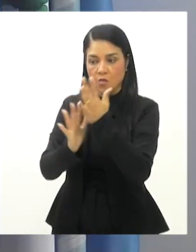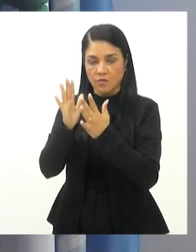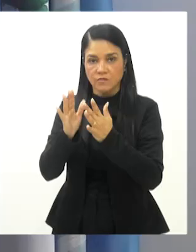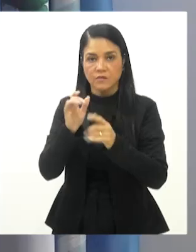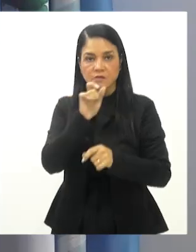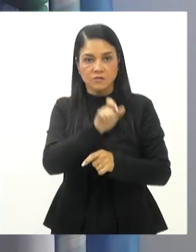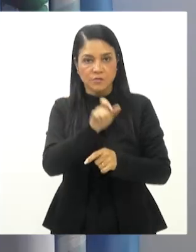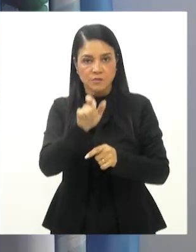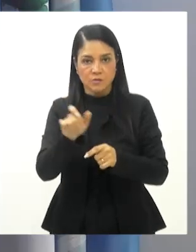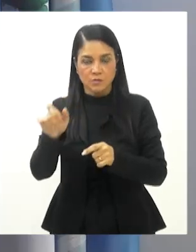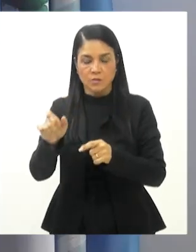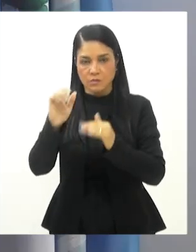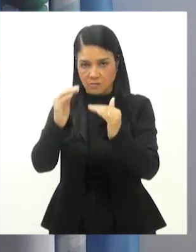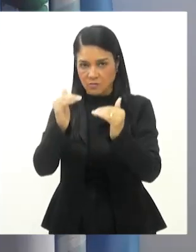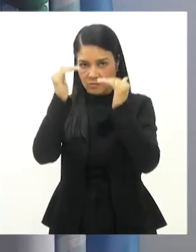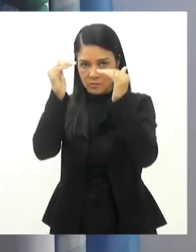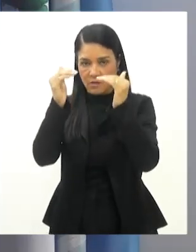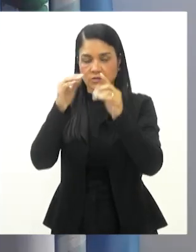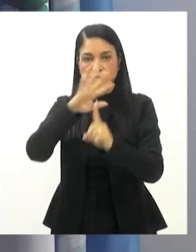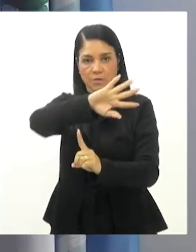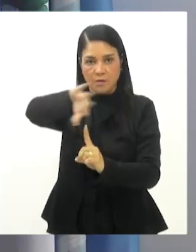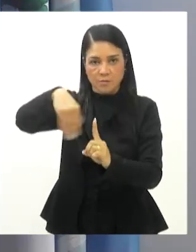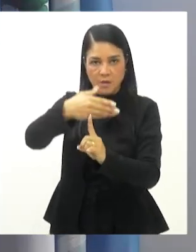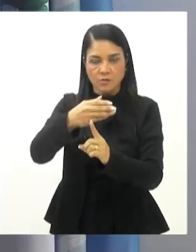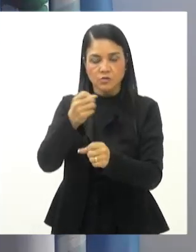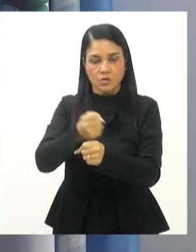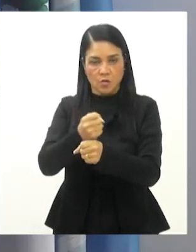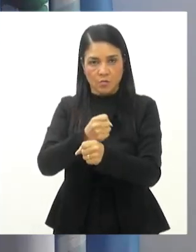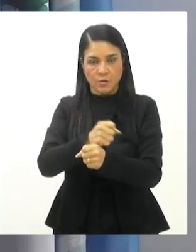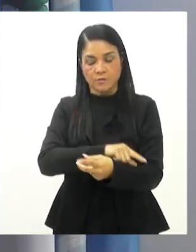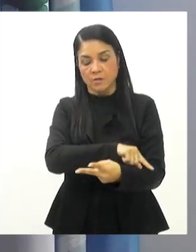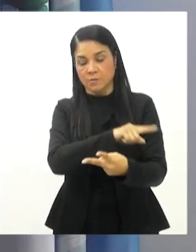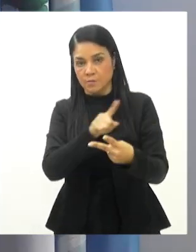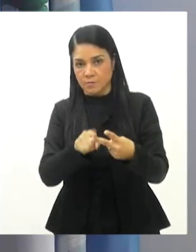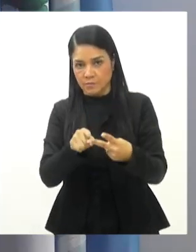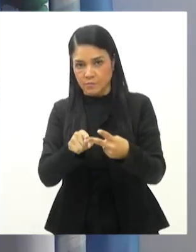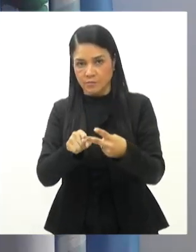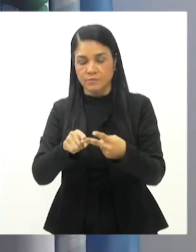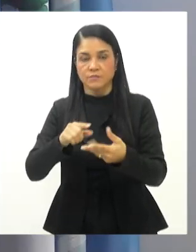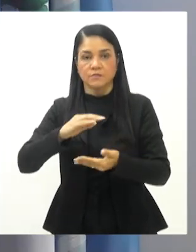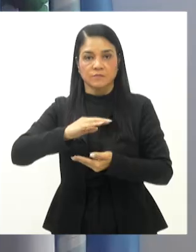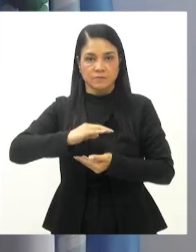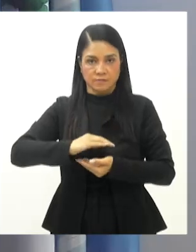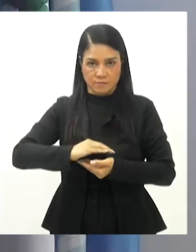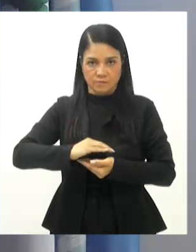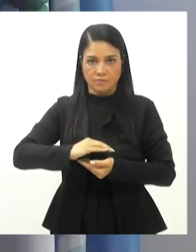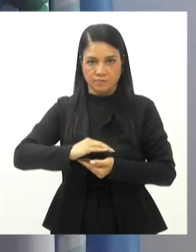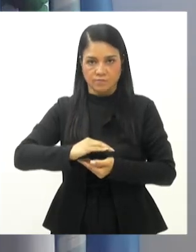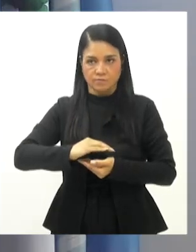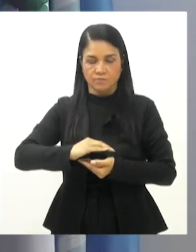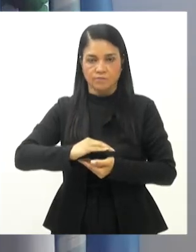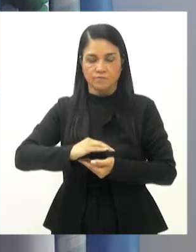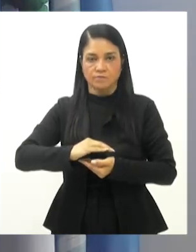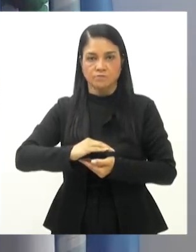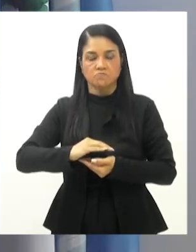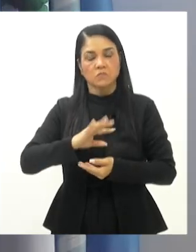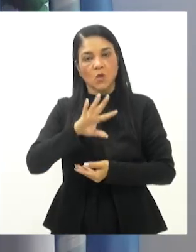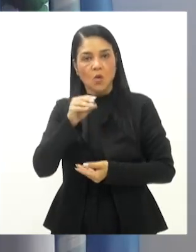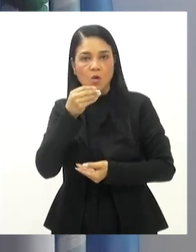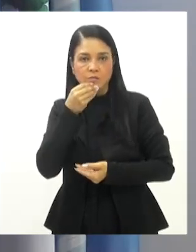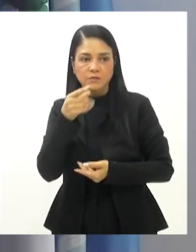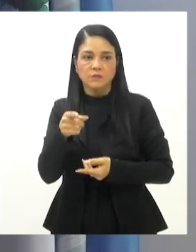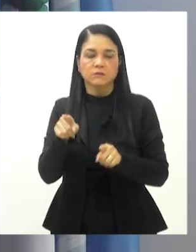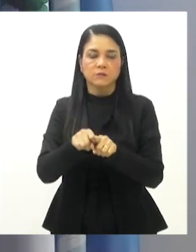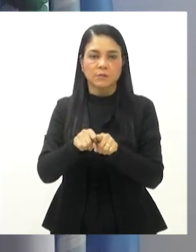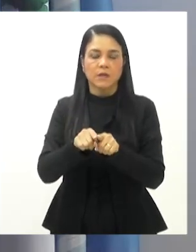meio ambiente e obras. E, num segundo momento, a gente faça o da Defesa Civil, porque pode ser oportuno também ouvir as